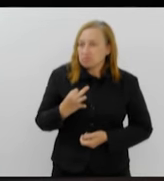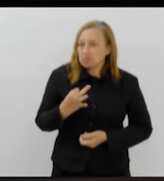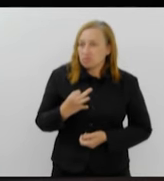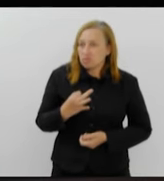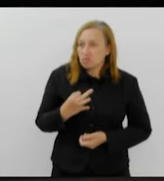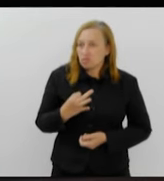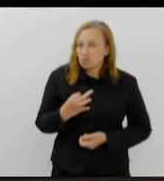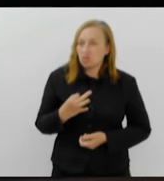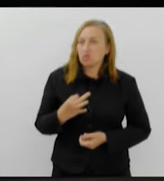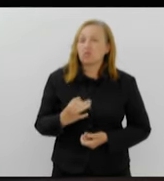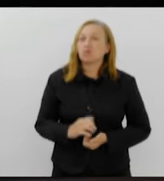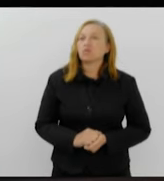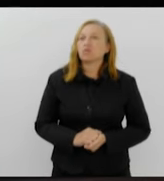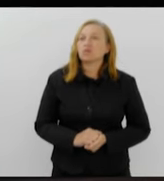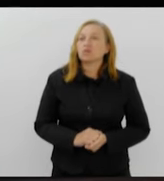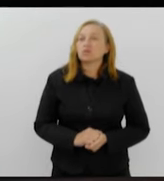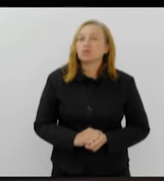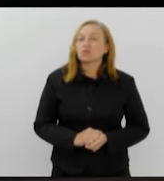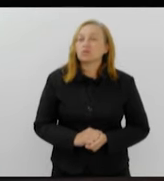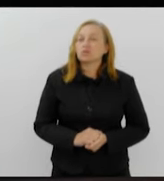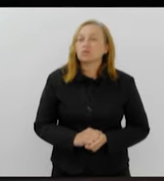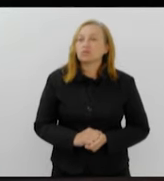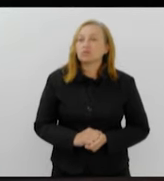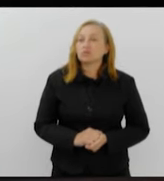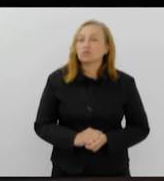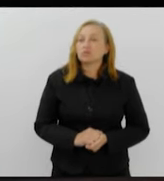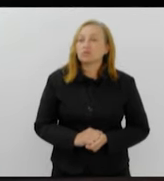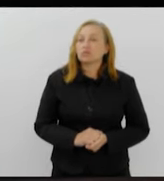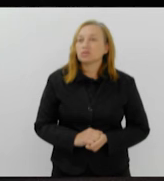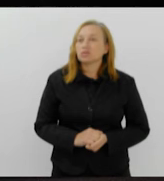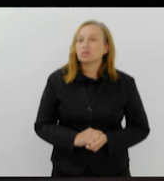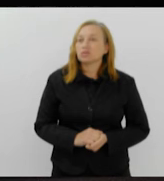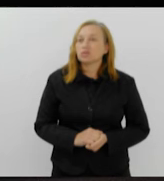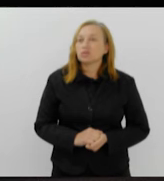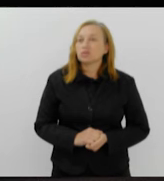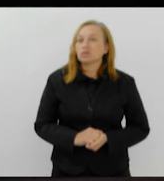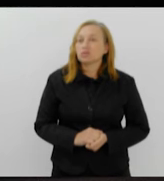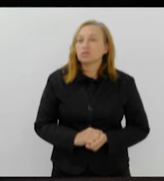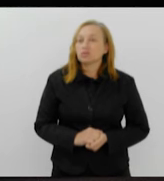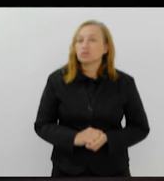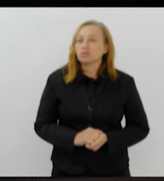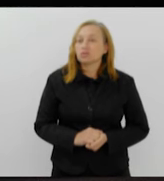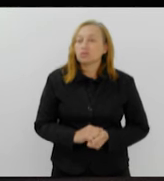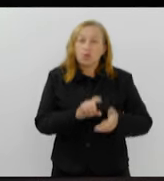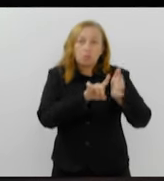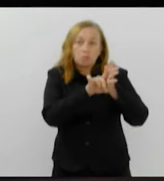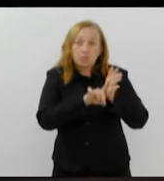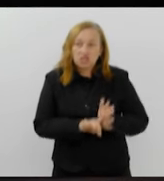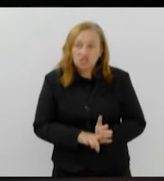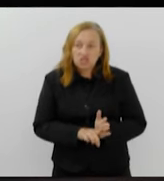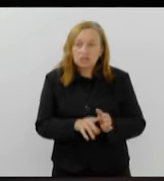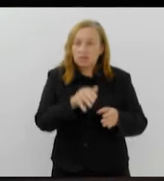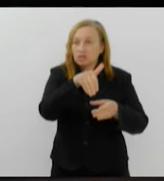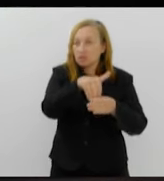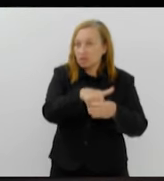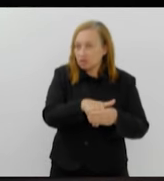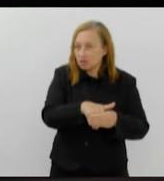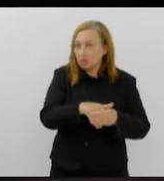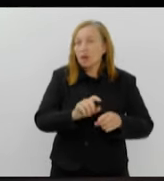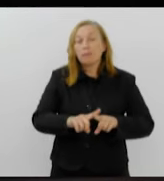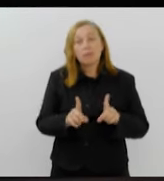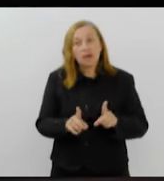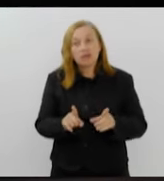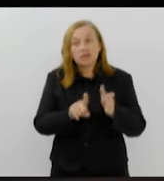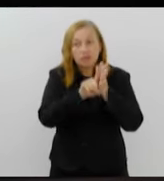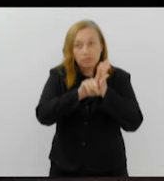entre aqueles e aquelas que se pautam única e exclusivamente sobre pesquisas eleitorais mas a